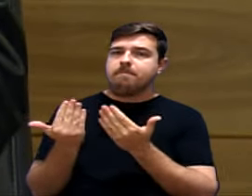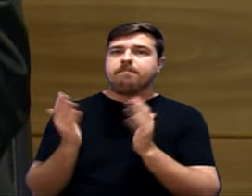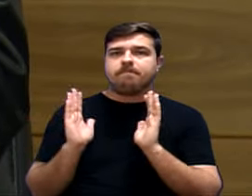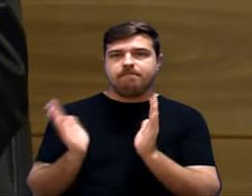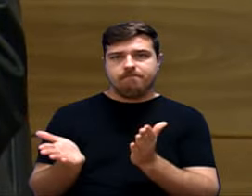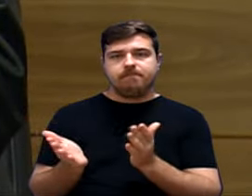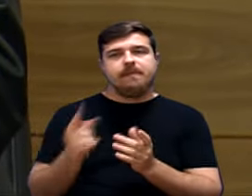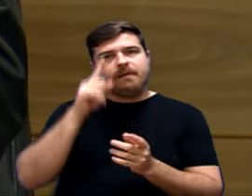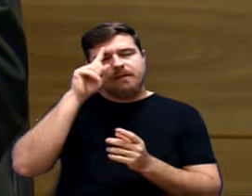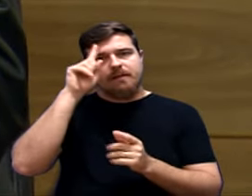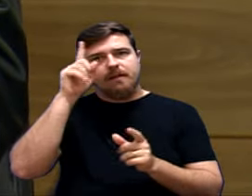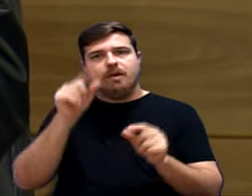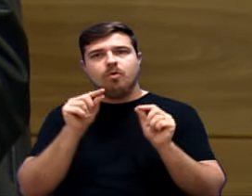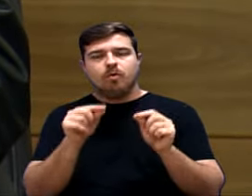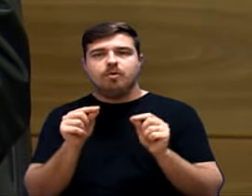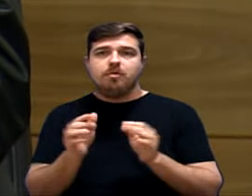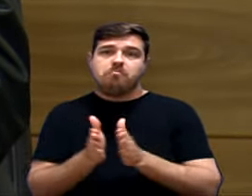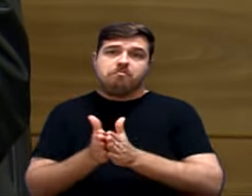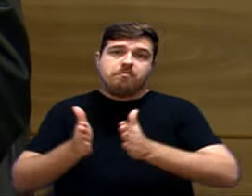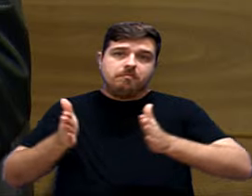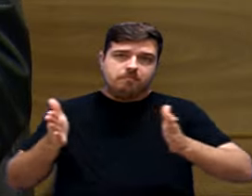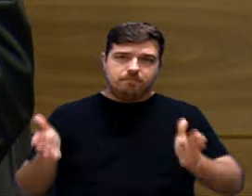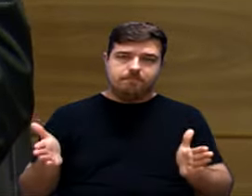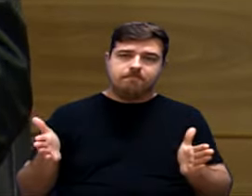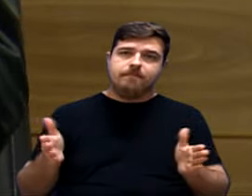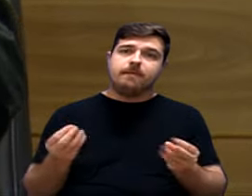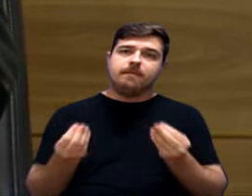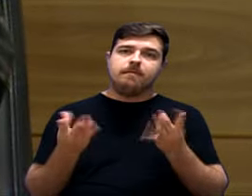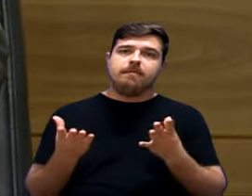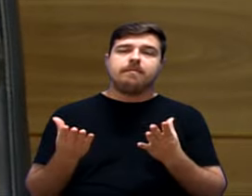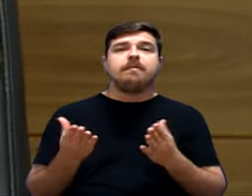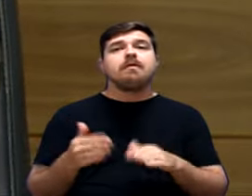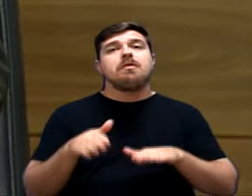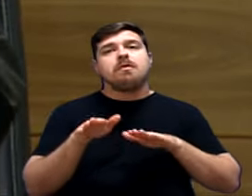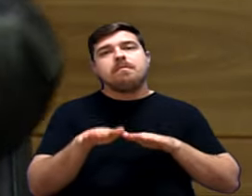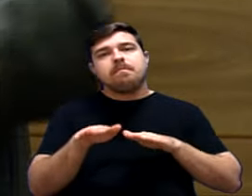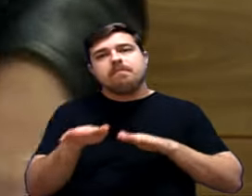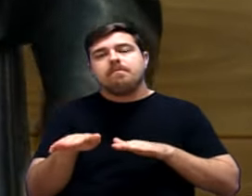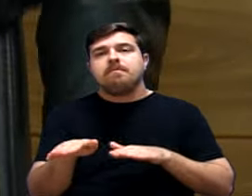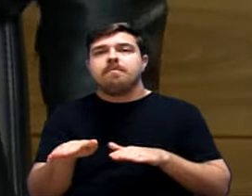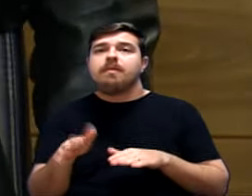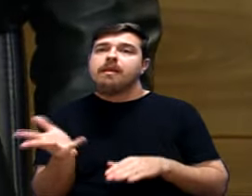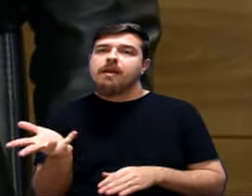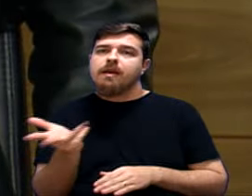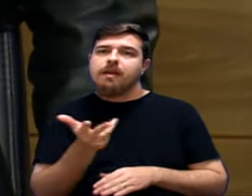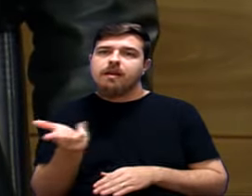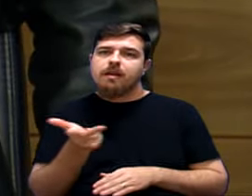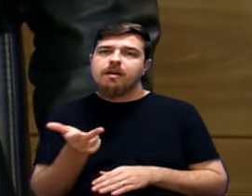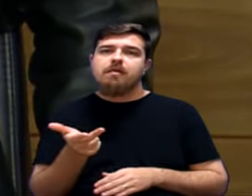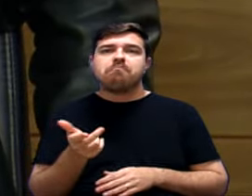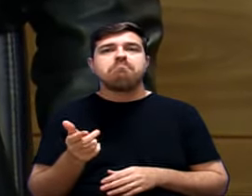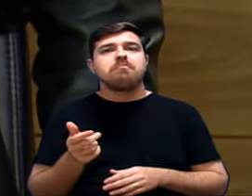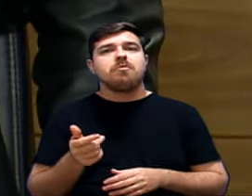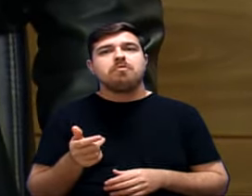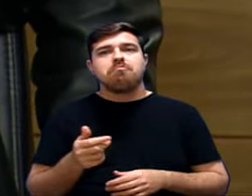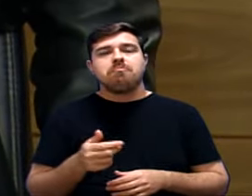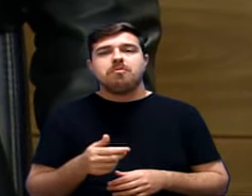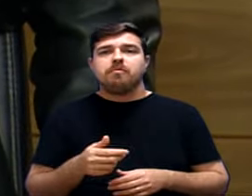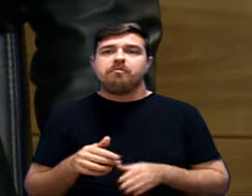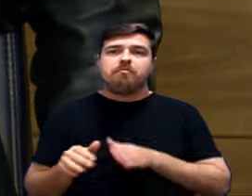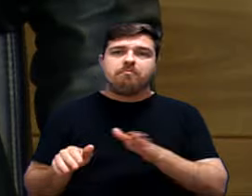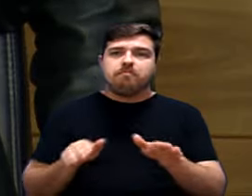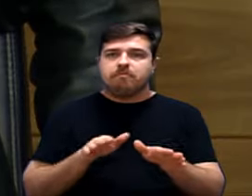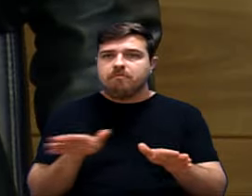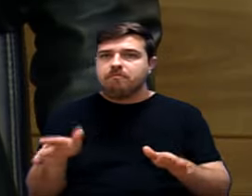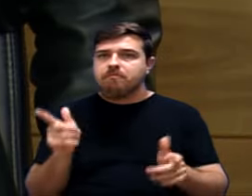A ideia é realmente fazer algumas aberturas Para quê Para ter um pouco mais de de fluxo e de Rota de Fuga do pessoal do